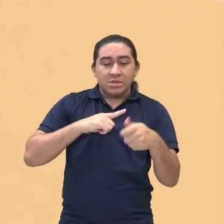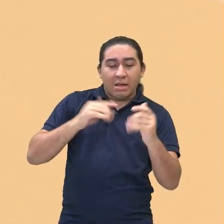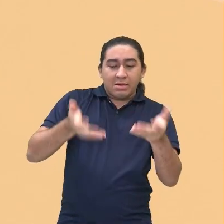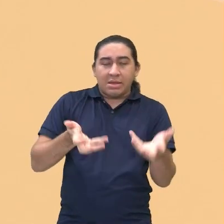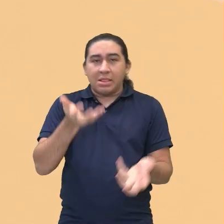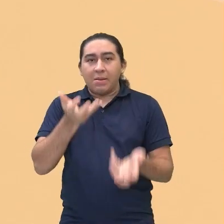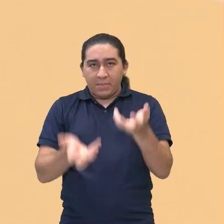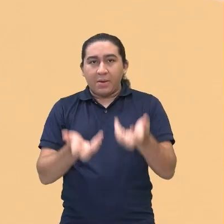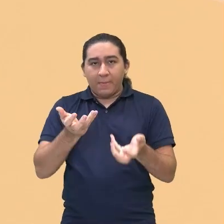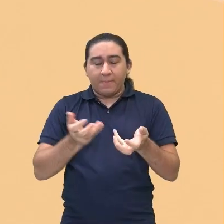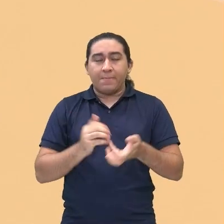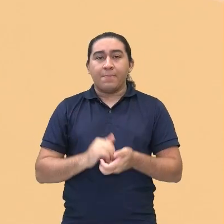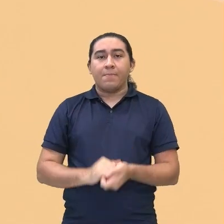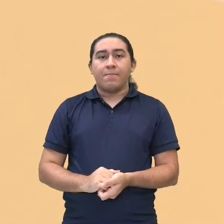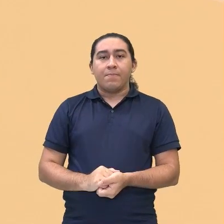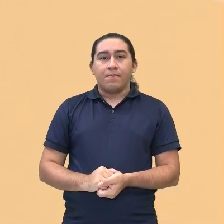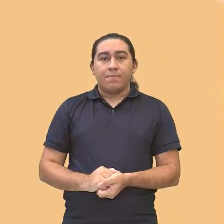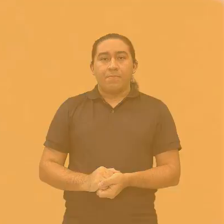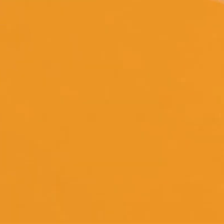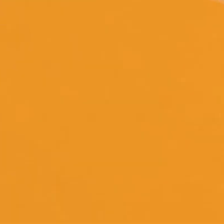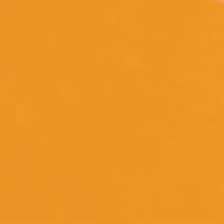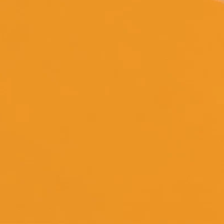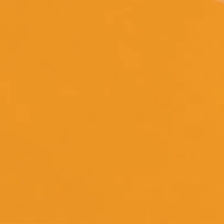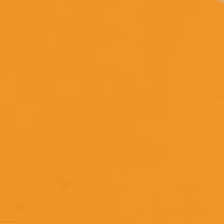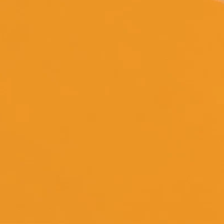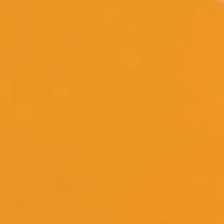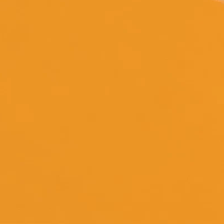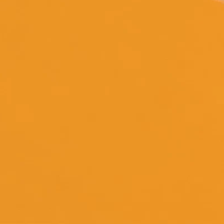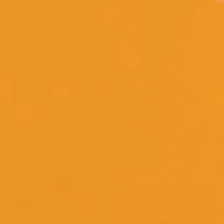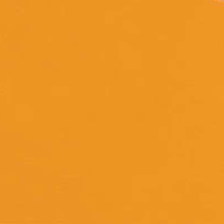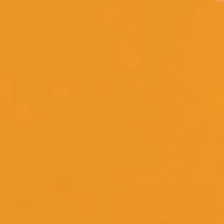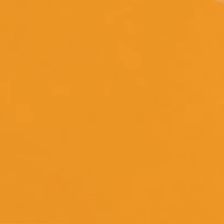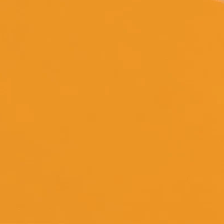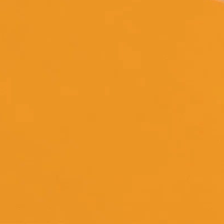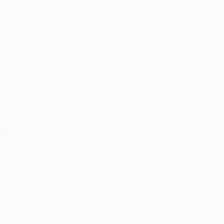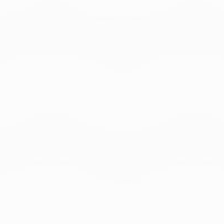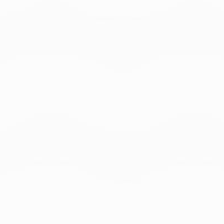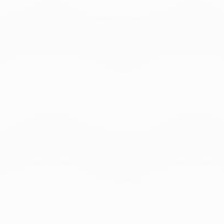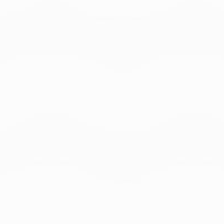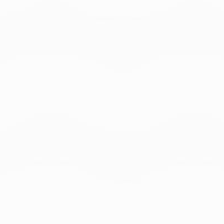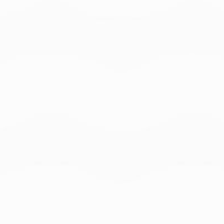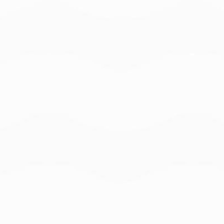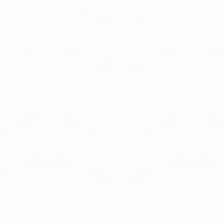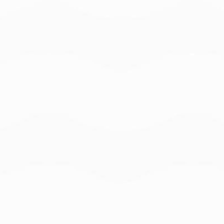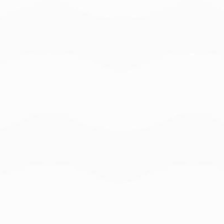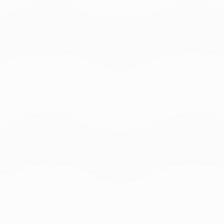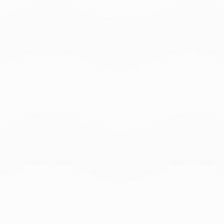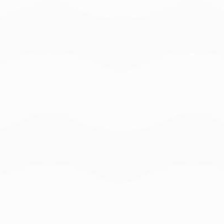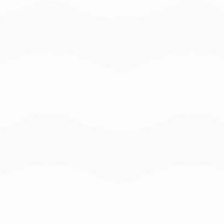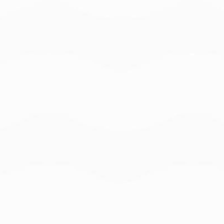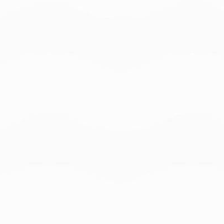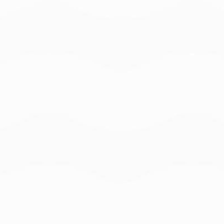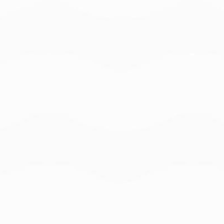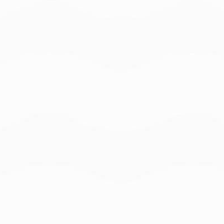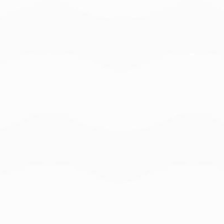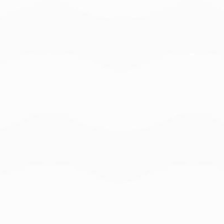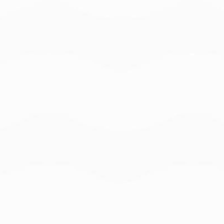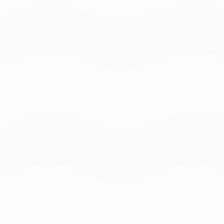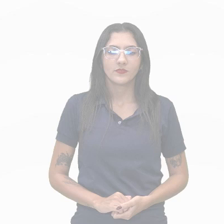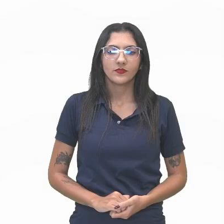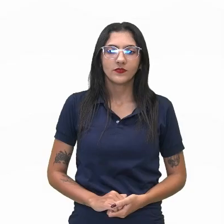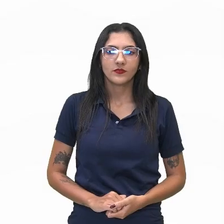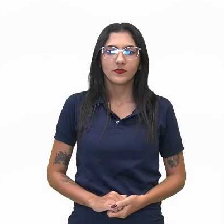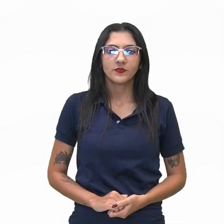algumas situações. No caso, nós teremos o quê? A Organização Mundial do Comércio,